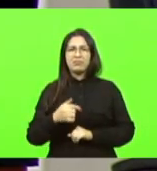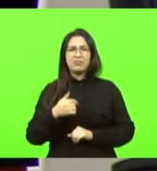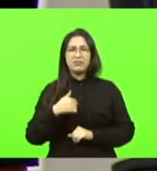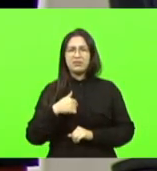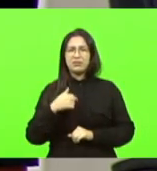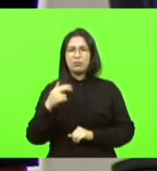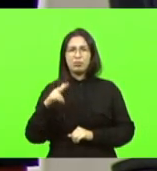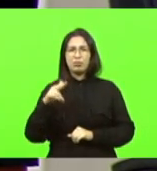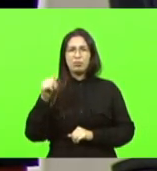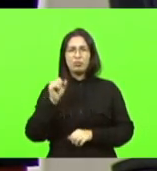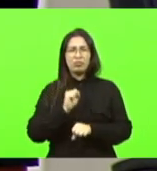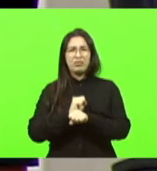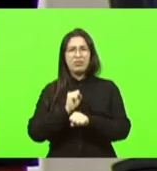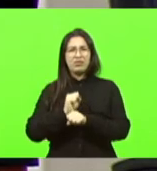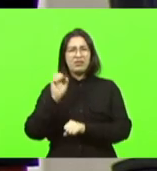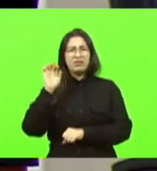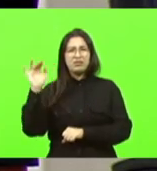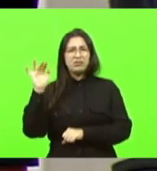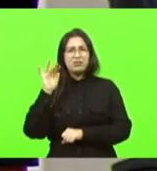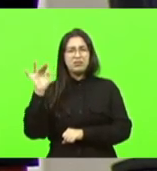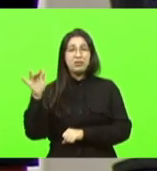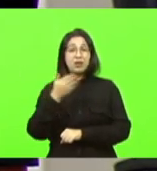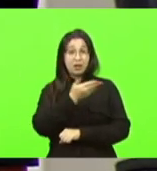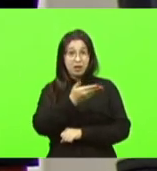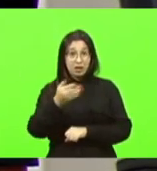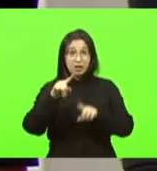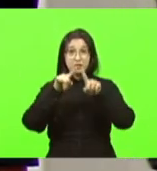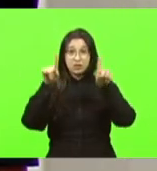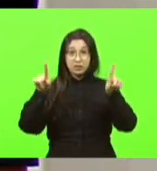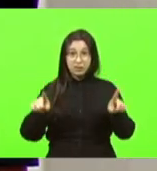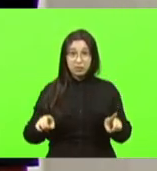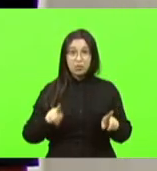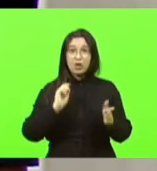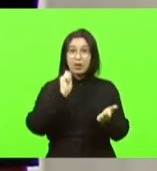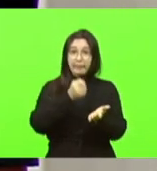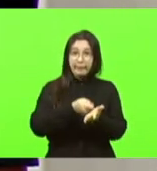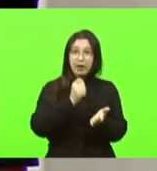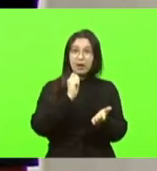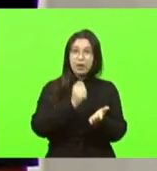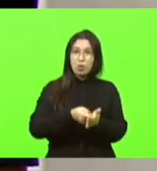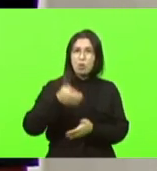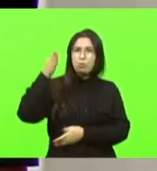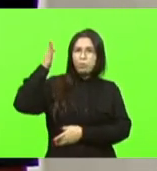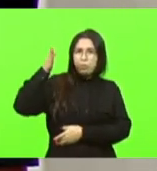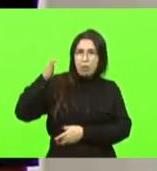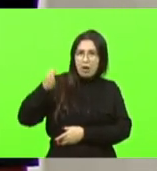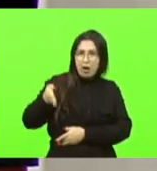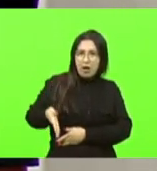os servidores extras que contribuíram religiosamente